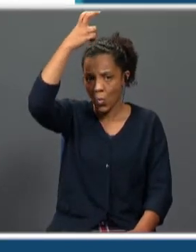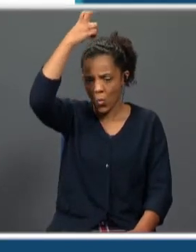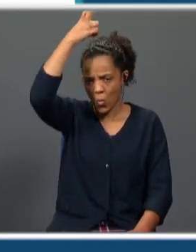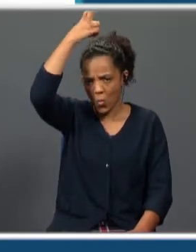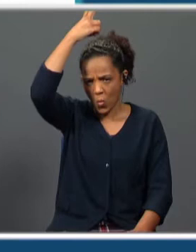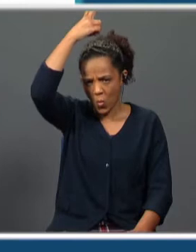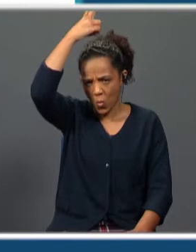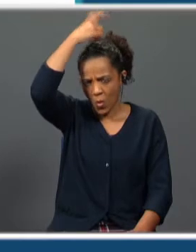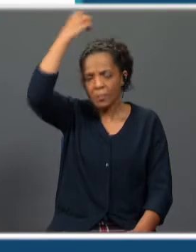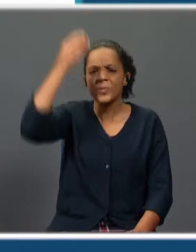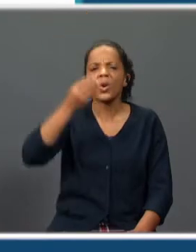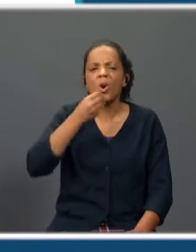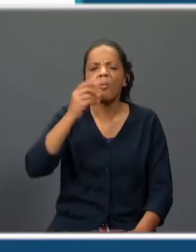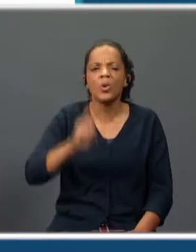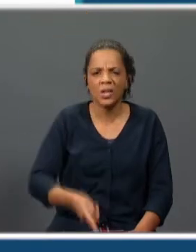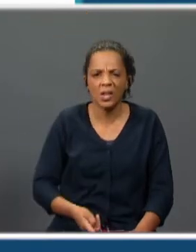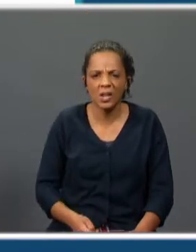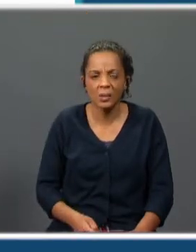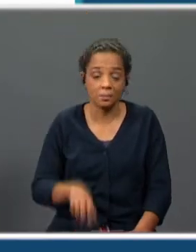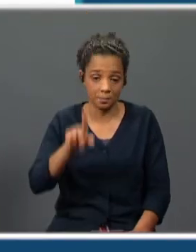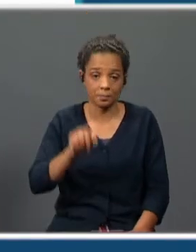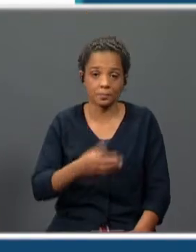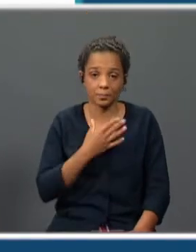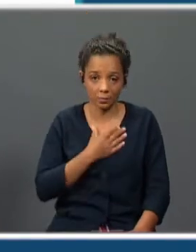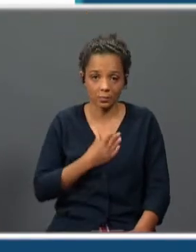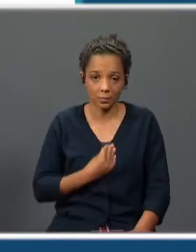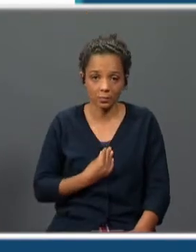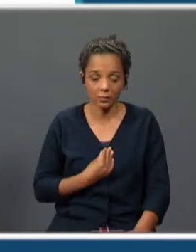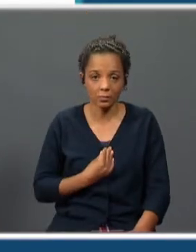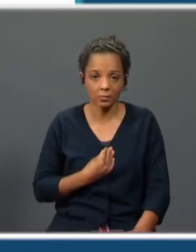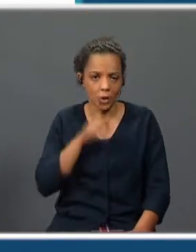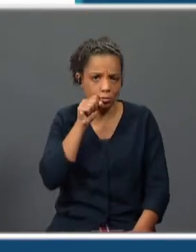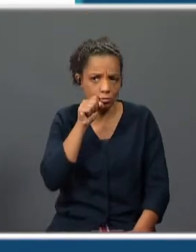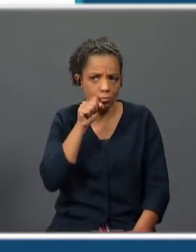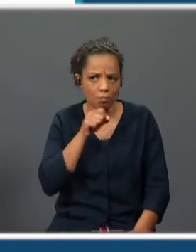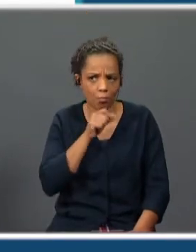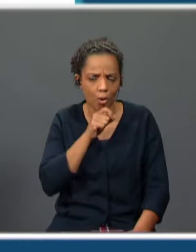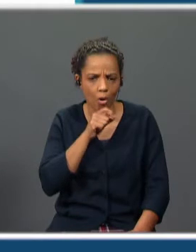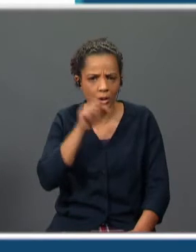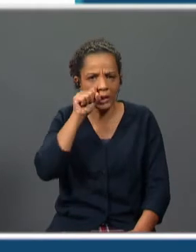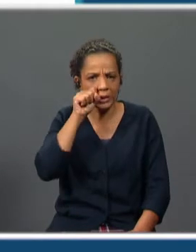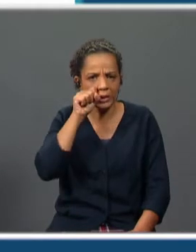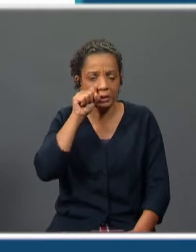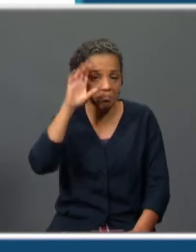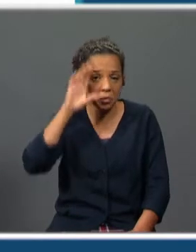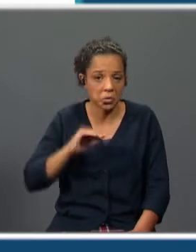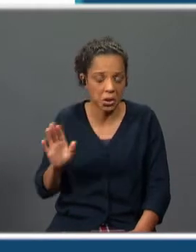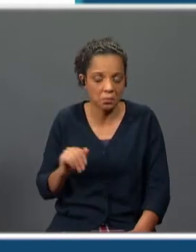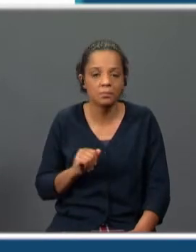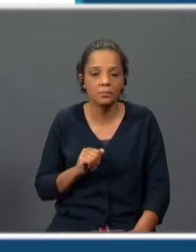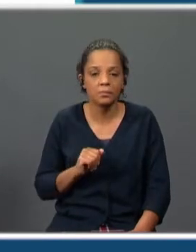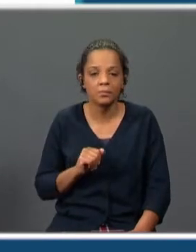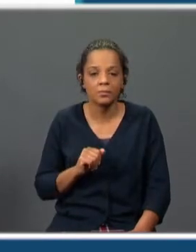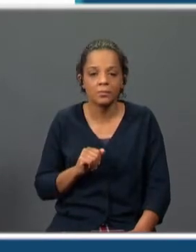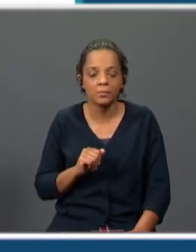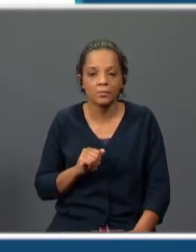o que é que será que ela gosta de comer? Também gosta de comer o quê? Pode gostar de comer de cenouras, eu não sei.